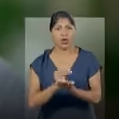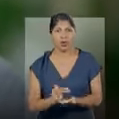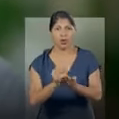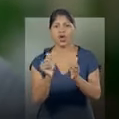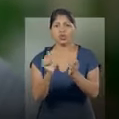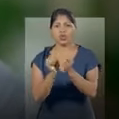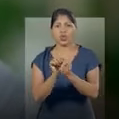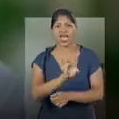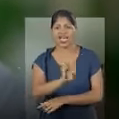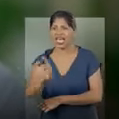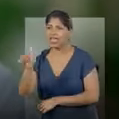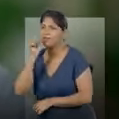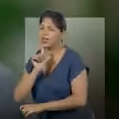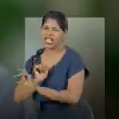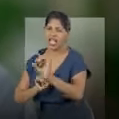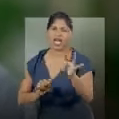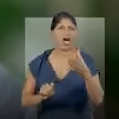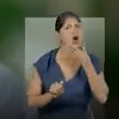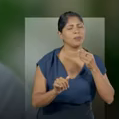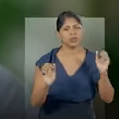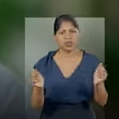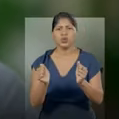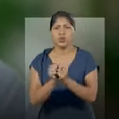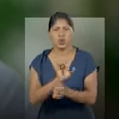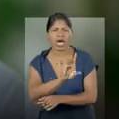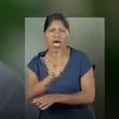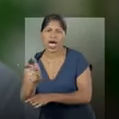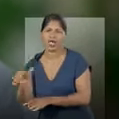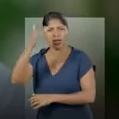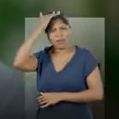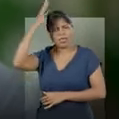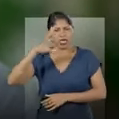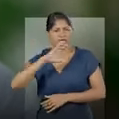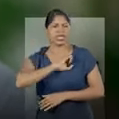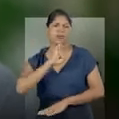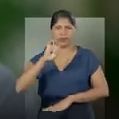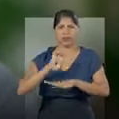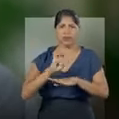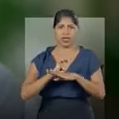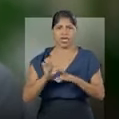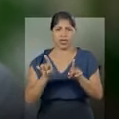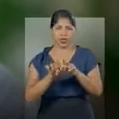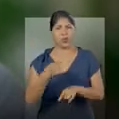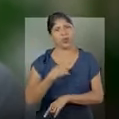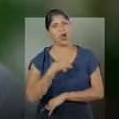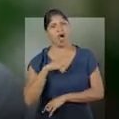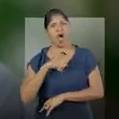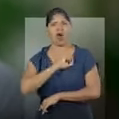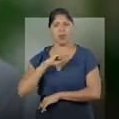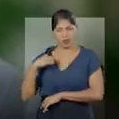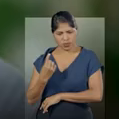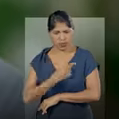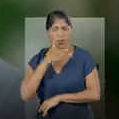ao lado de cada mulher, de cada homem, de cada paraense que ama este Estado como eu amo, para que a